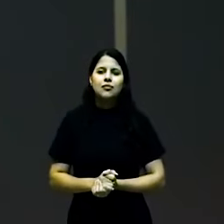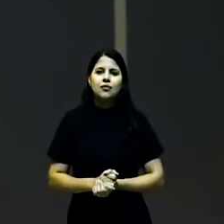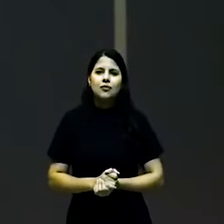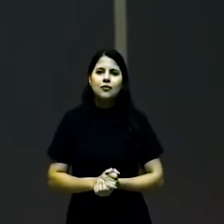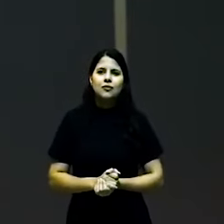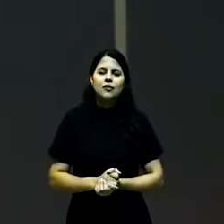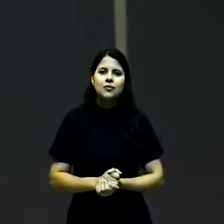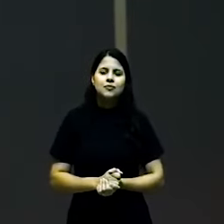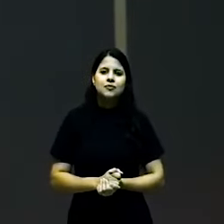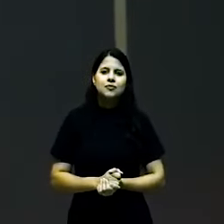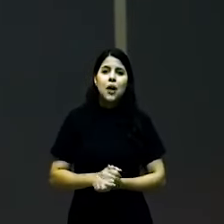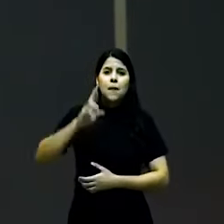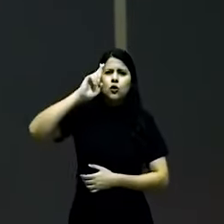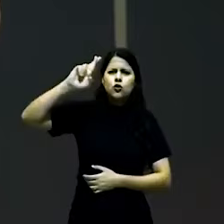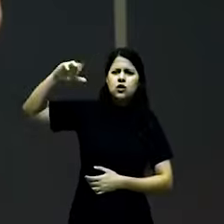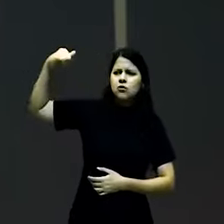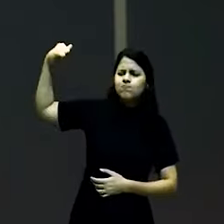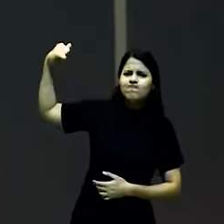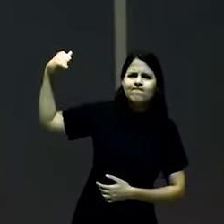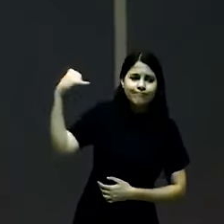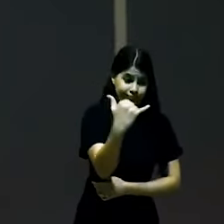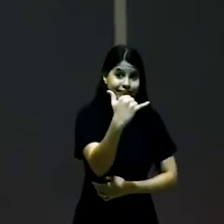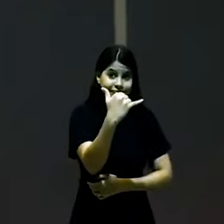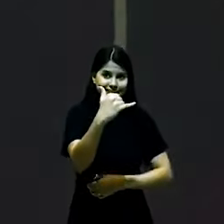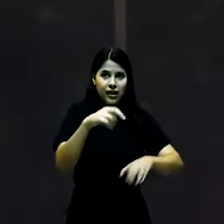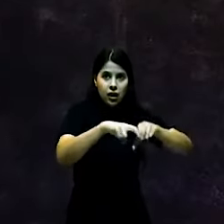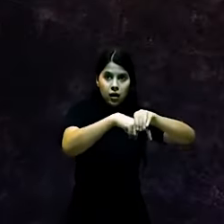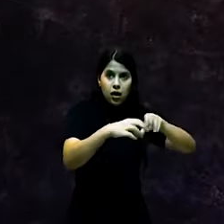Diz que a palavra do Senhor veio a Elias e disse o seguinte: